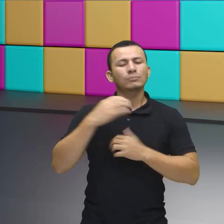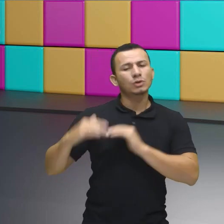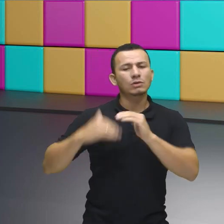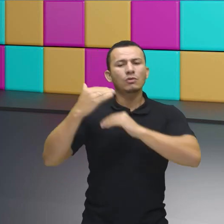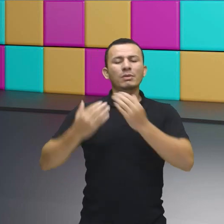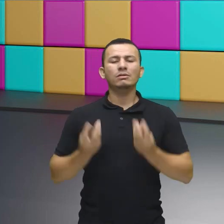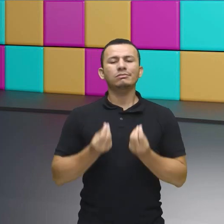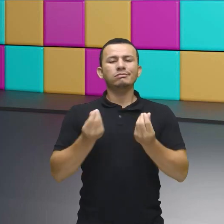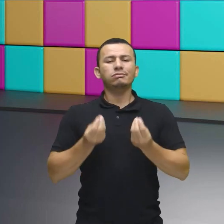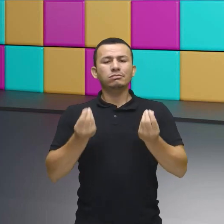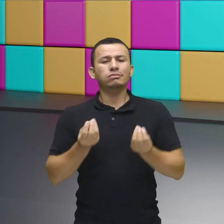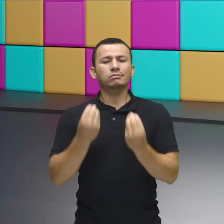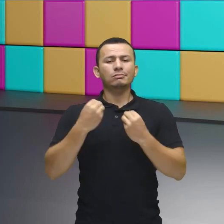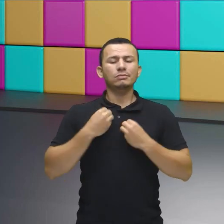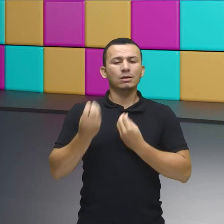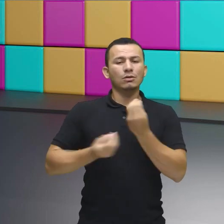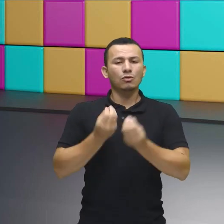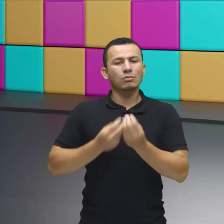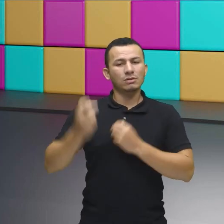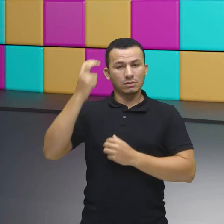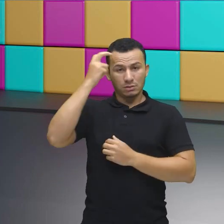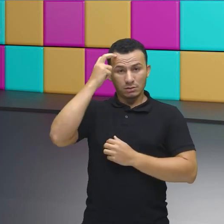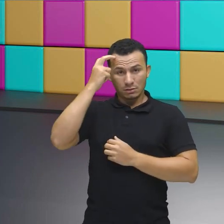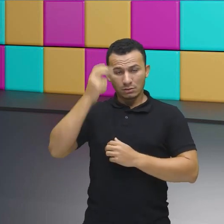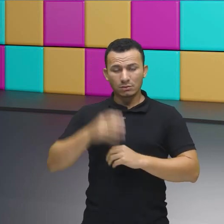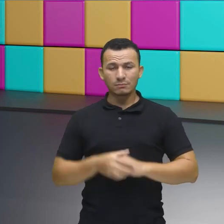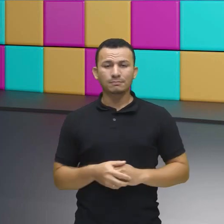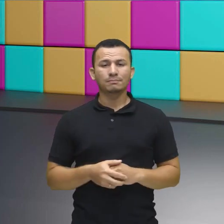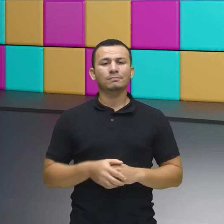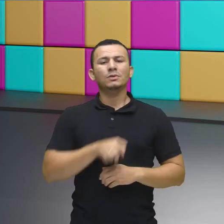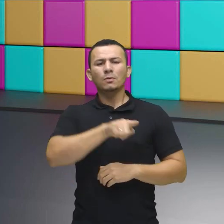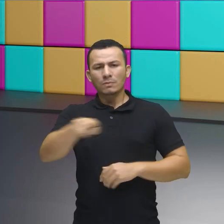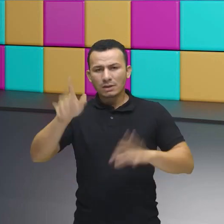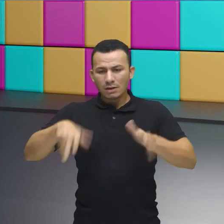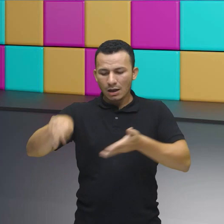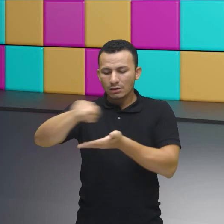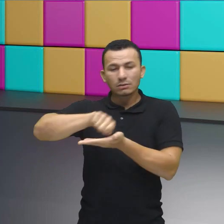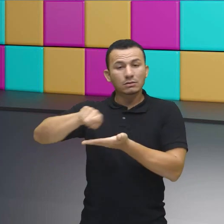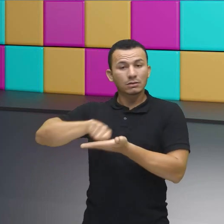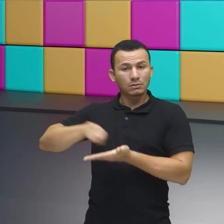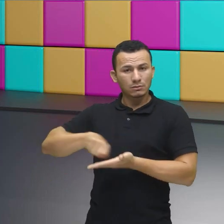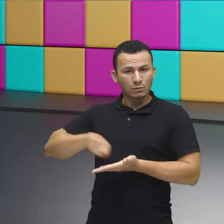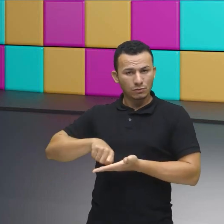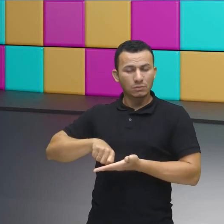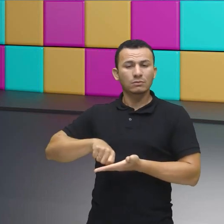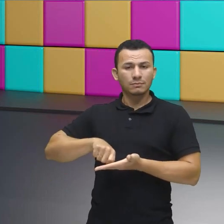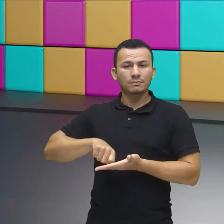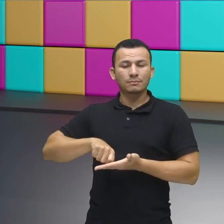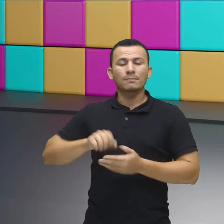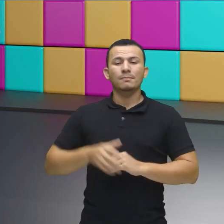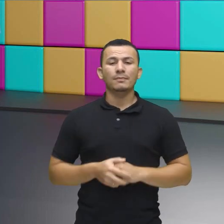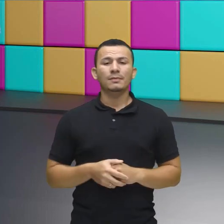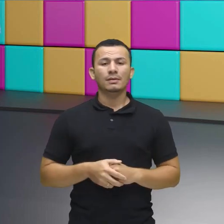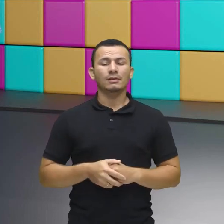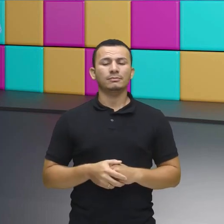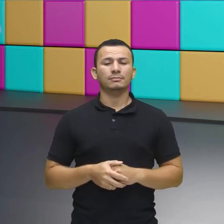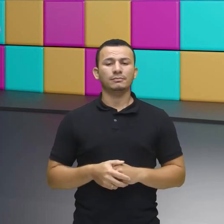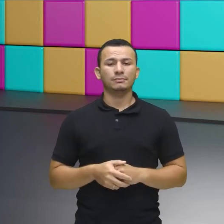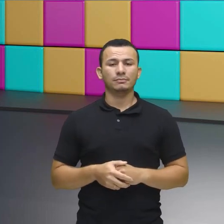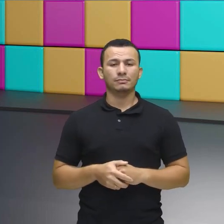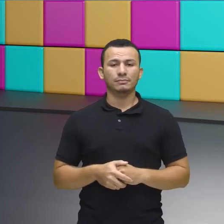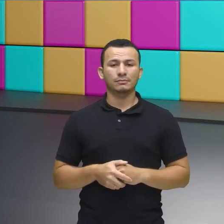vai trazer a questão cultural. Alguém já anotou aí? Então, aí nós vamos fazer agora